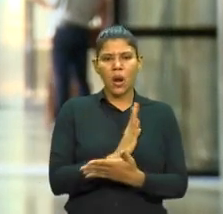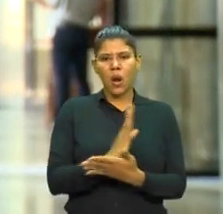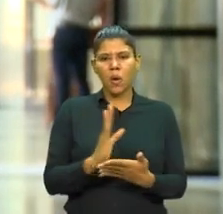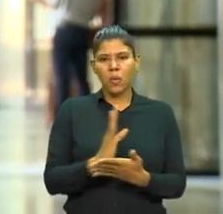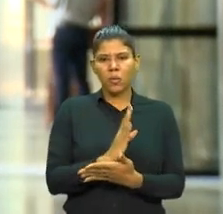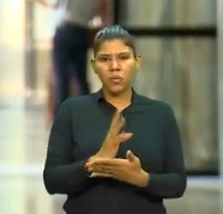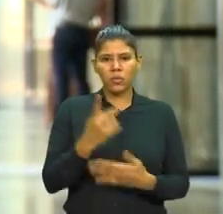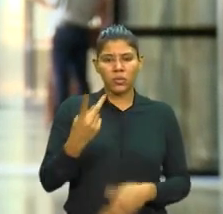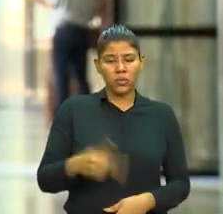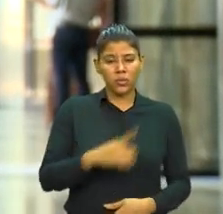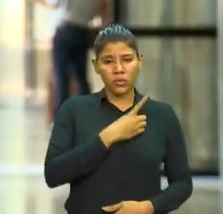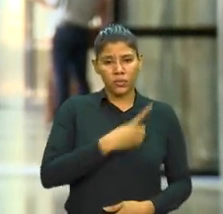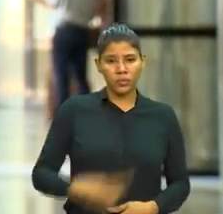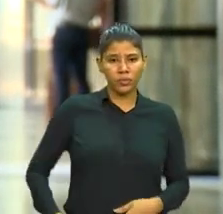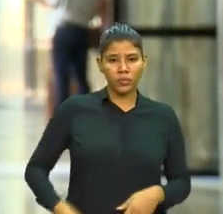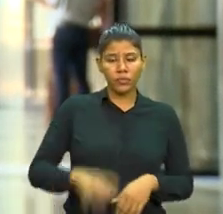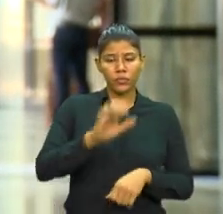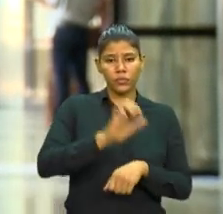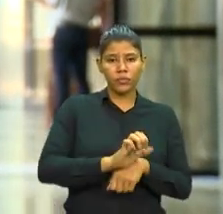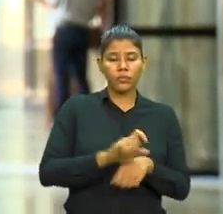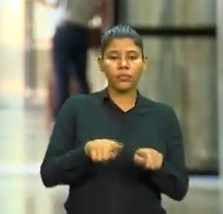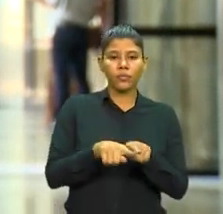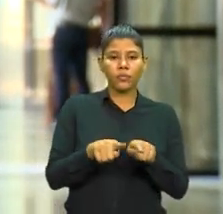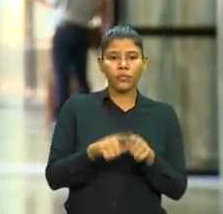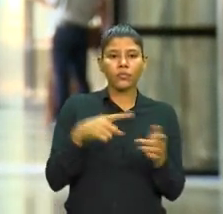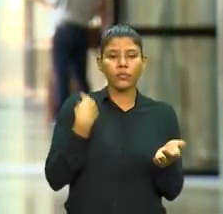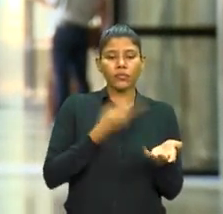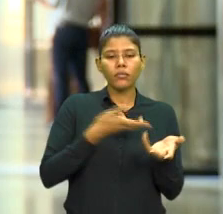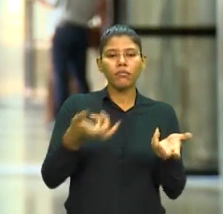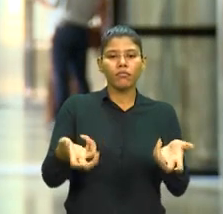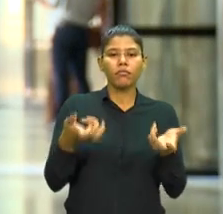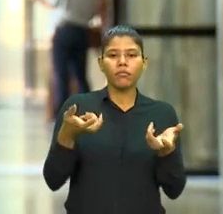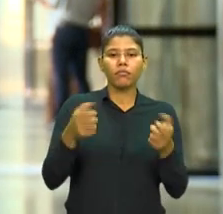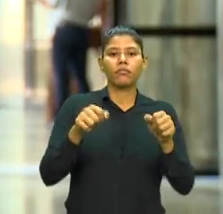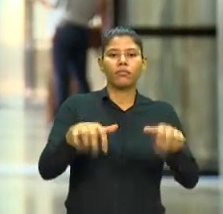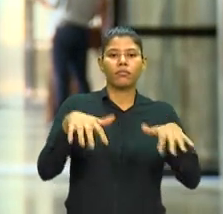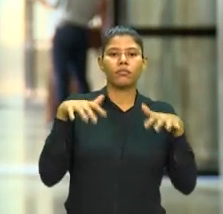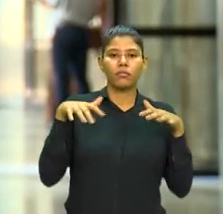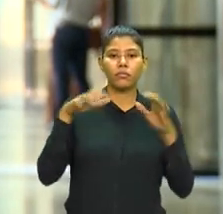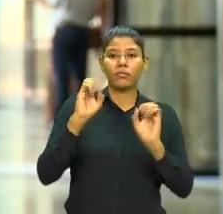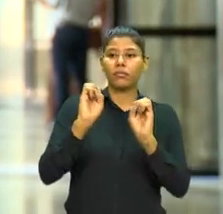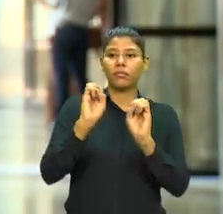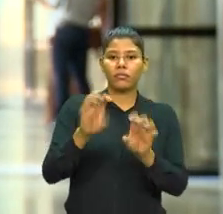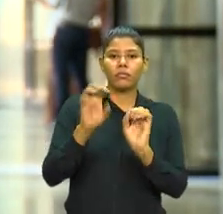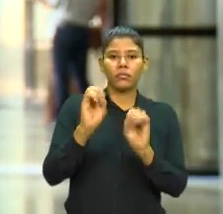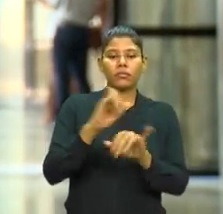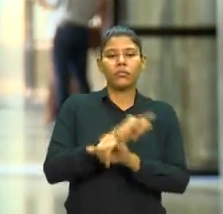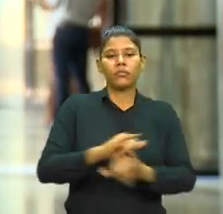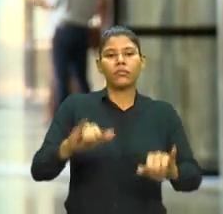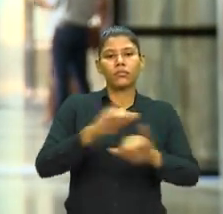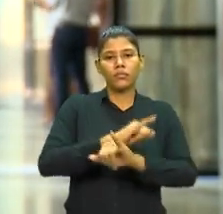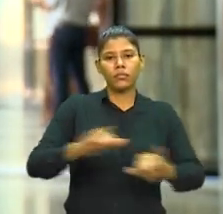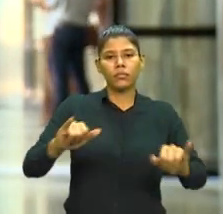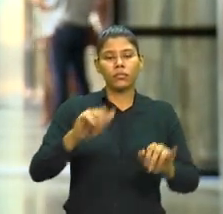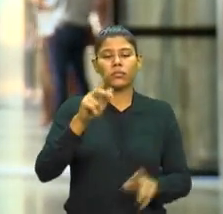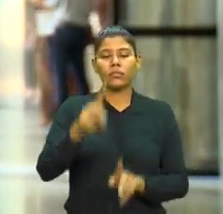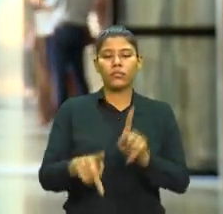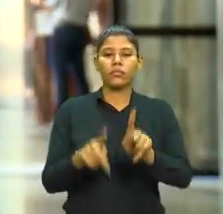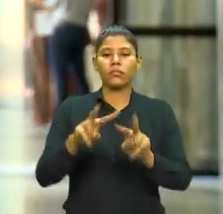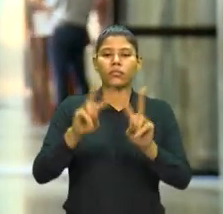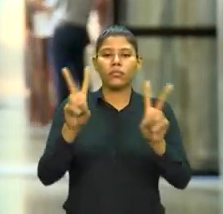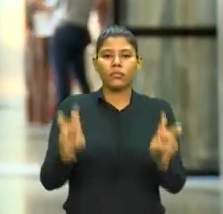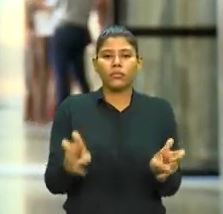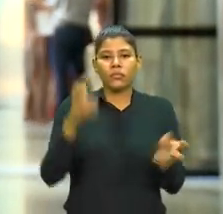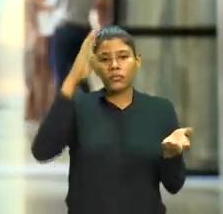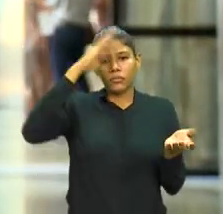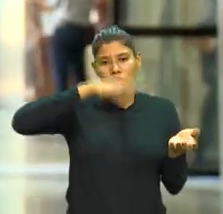deputados estaduais também então nós queremos sobretudo fazer uma audiência educativa que informe a população sobre os males